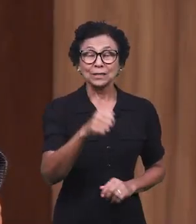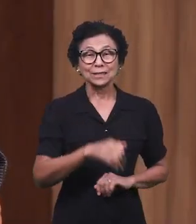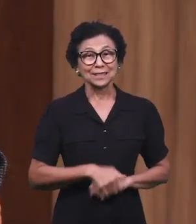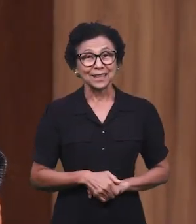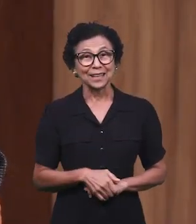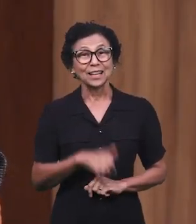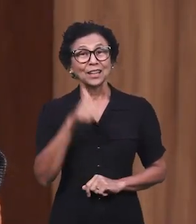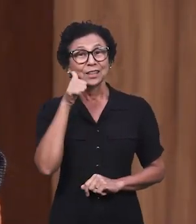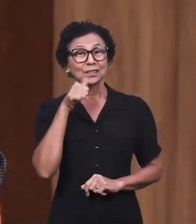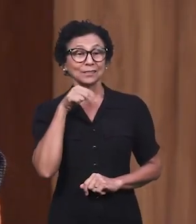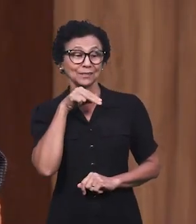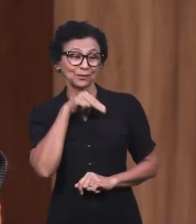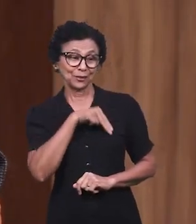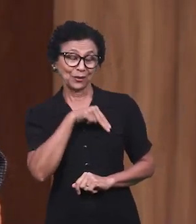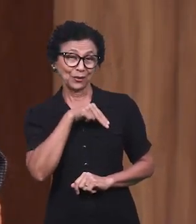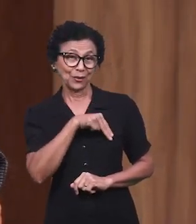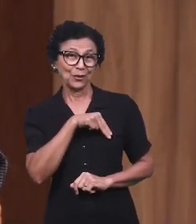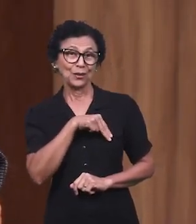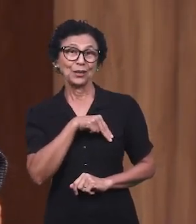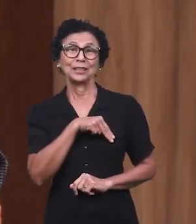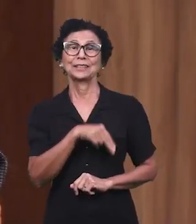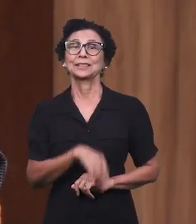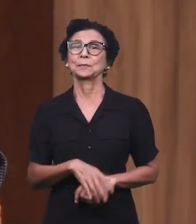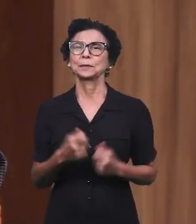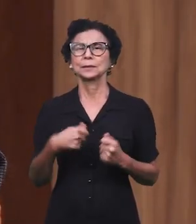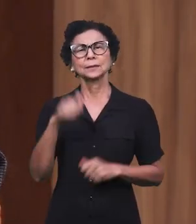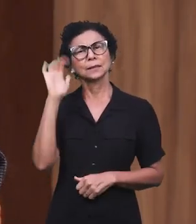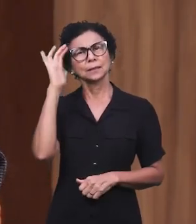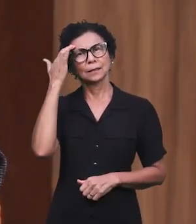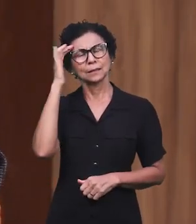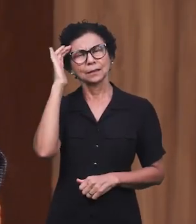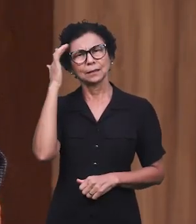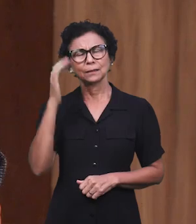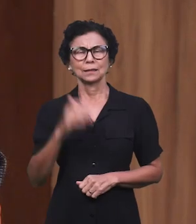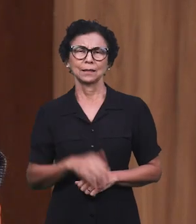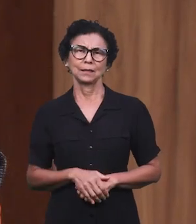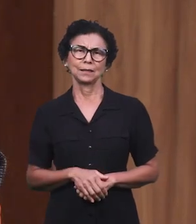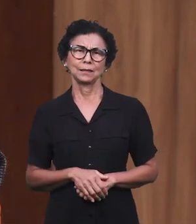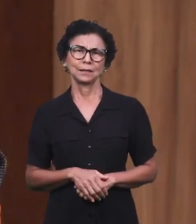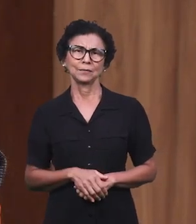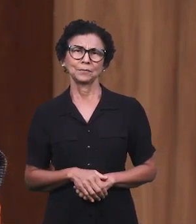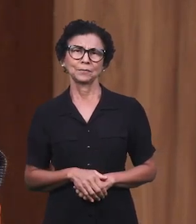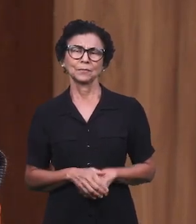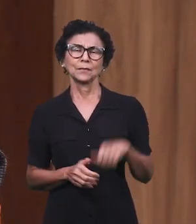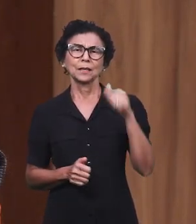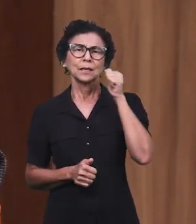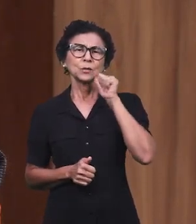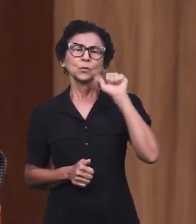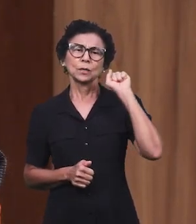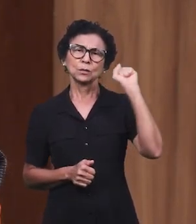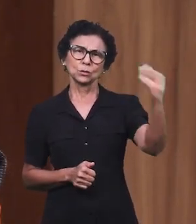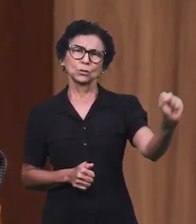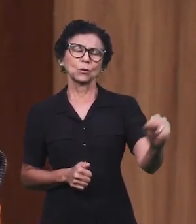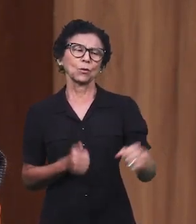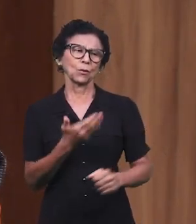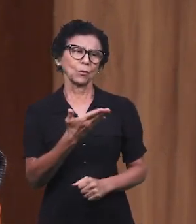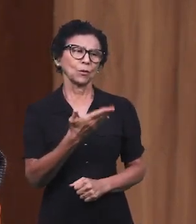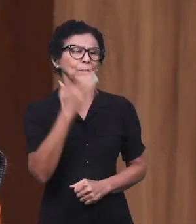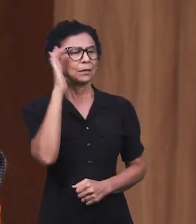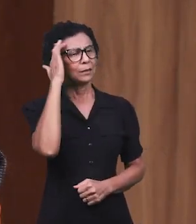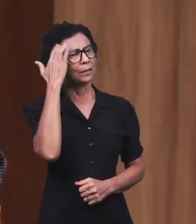também, procure entender a situação da sua sogra, compreender, ter um pouquinho